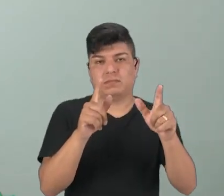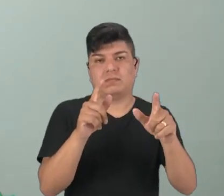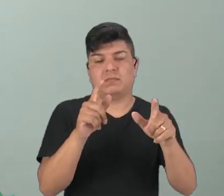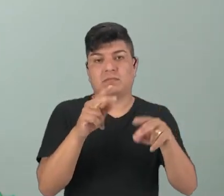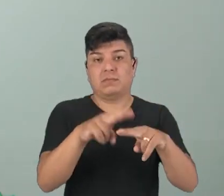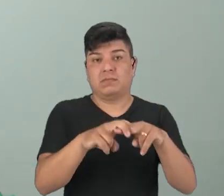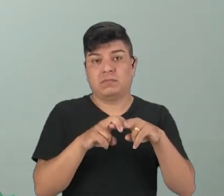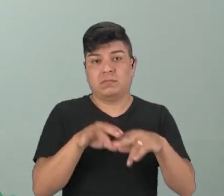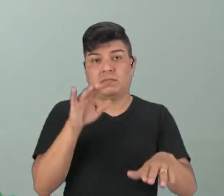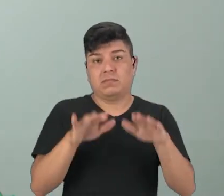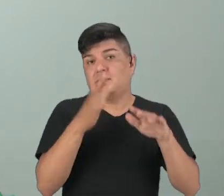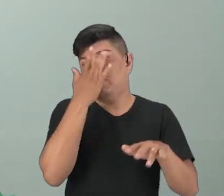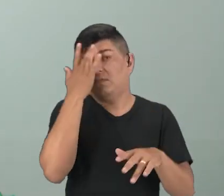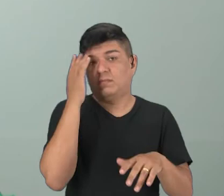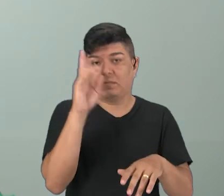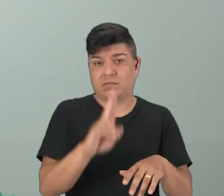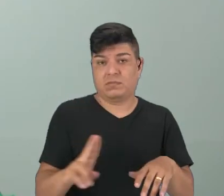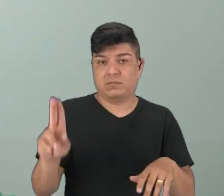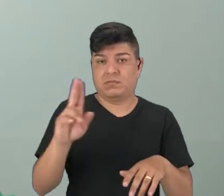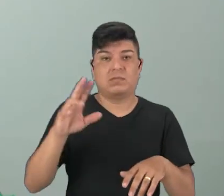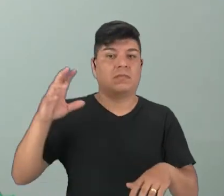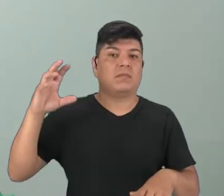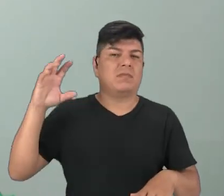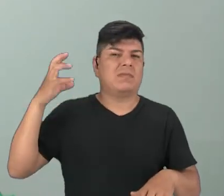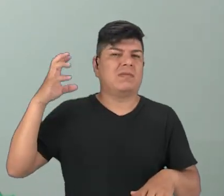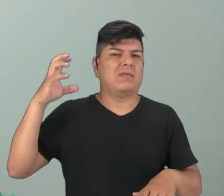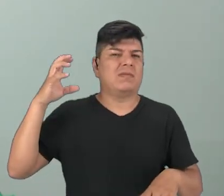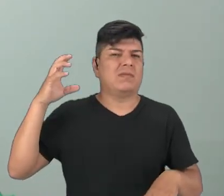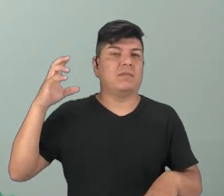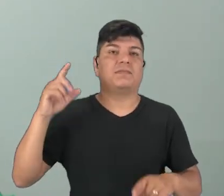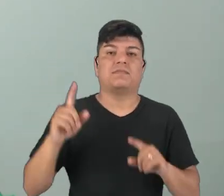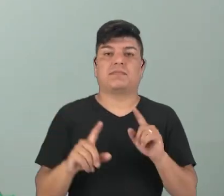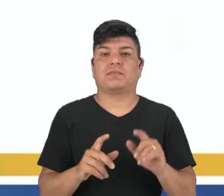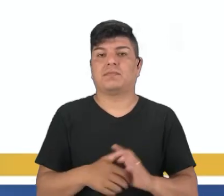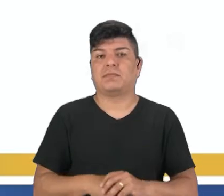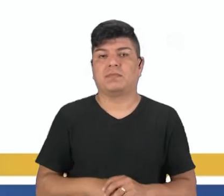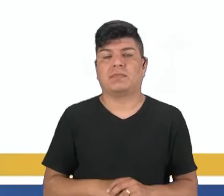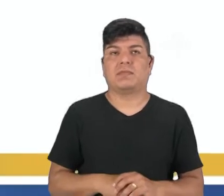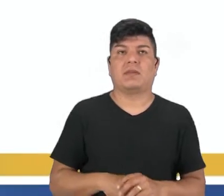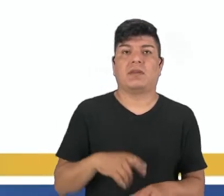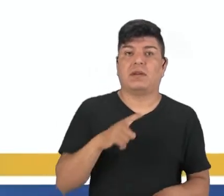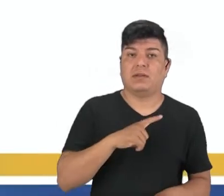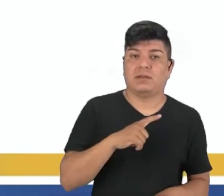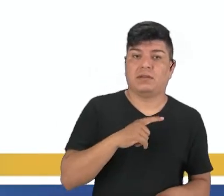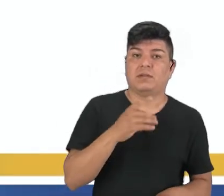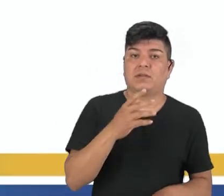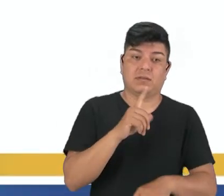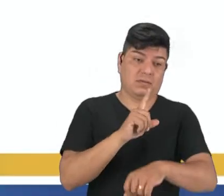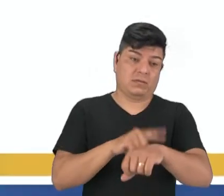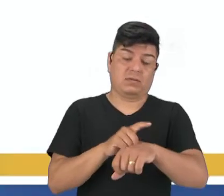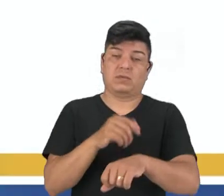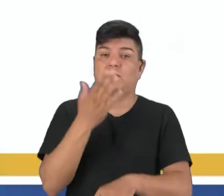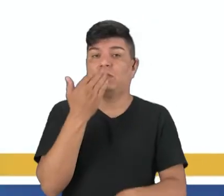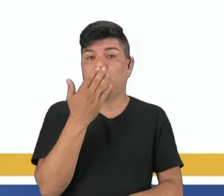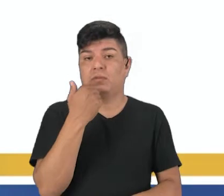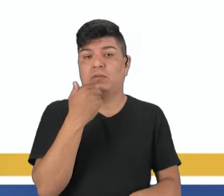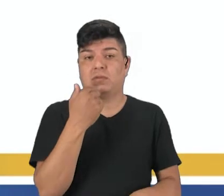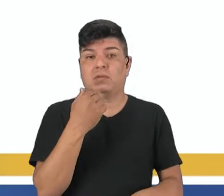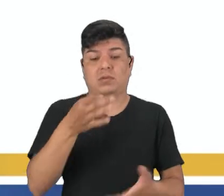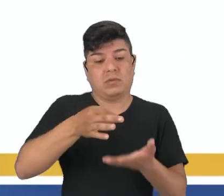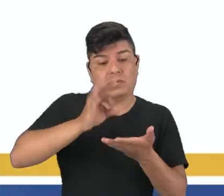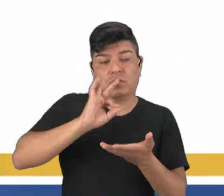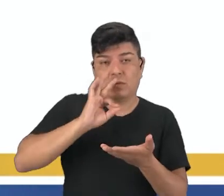né? Geralmente tem pessoas que usam o despertador, né? Temos a hora do almoço, a hora das refeições, do café